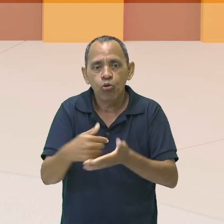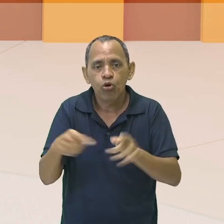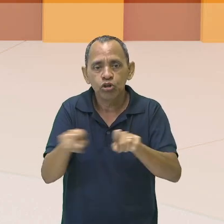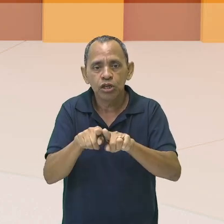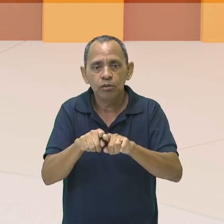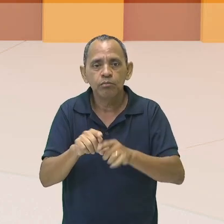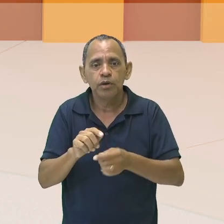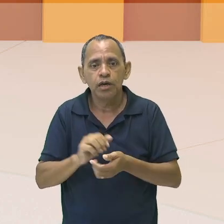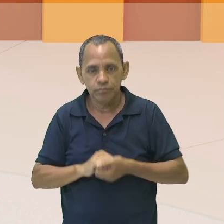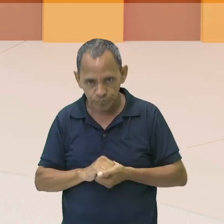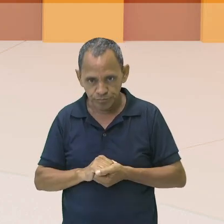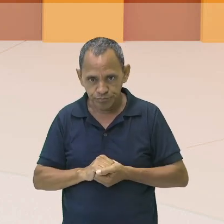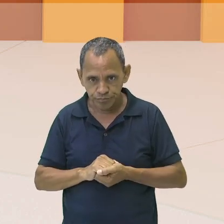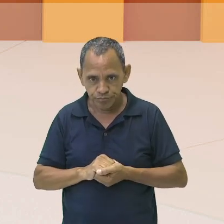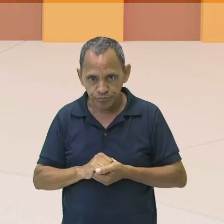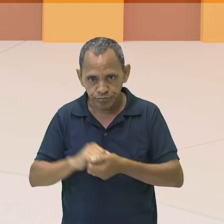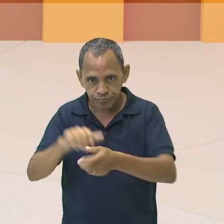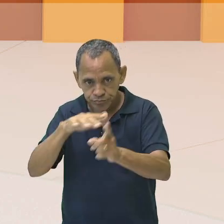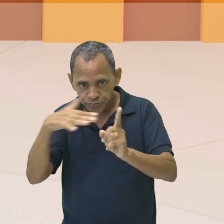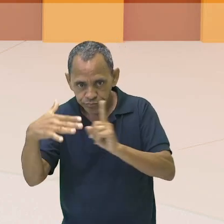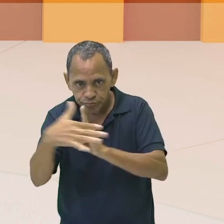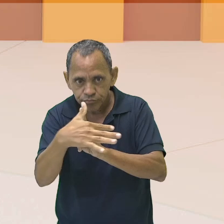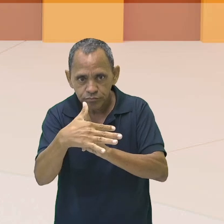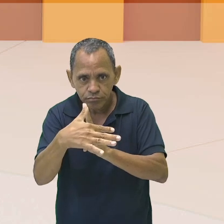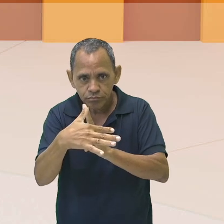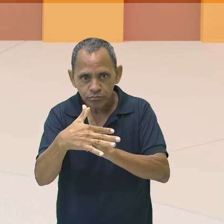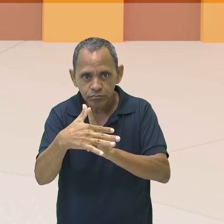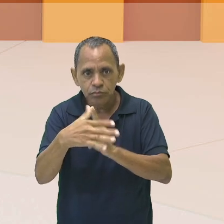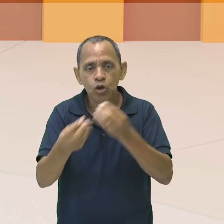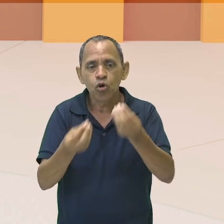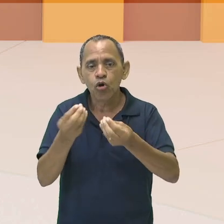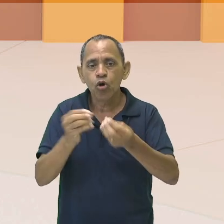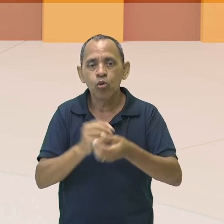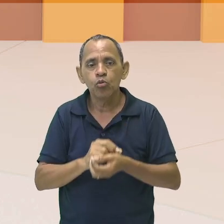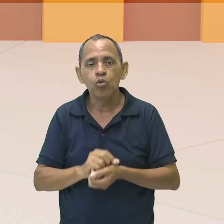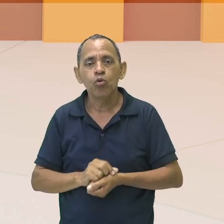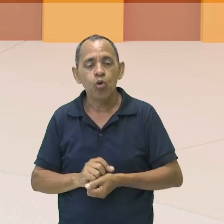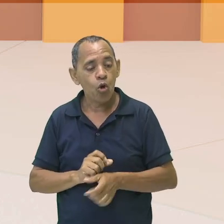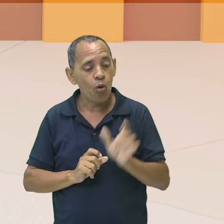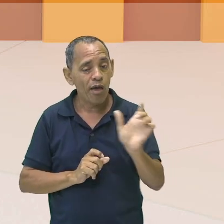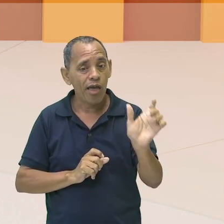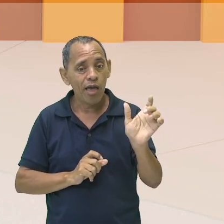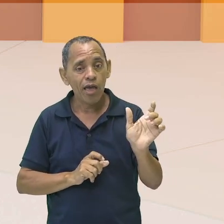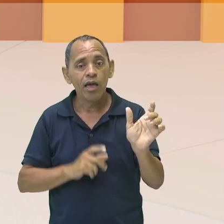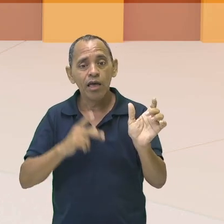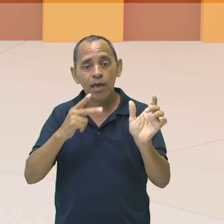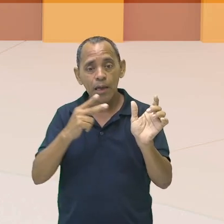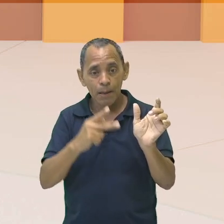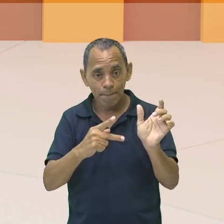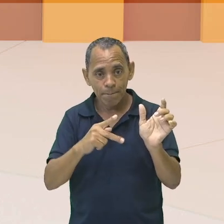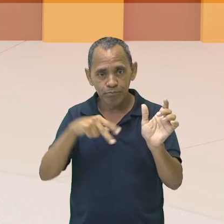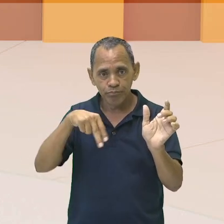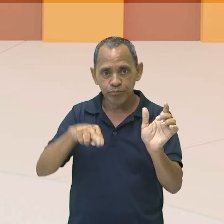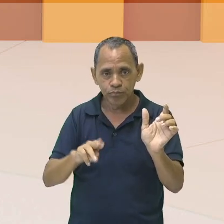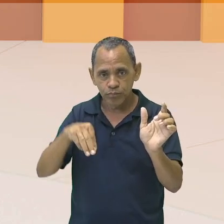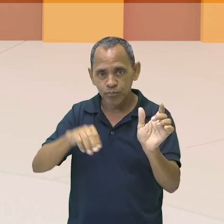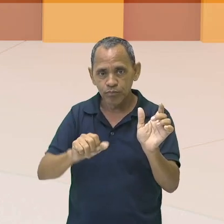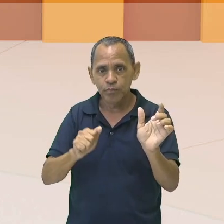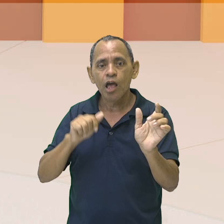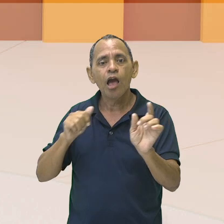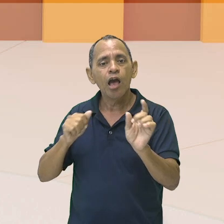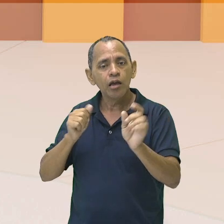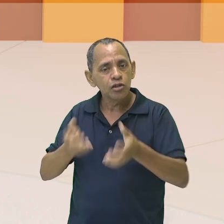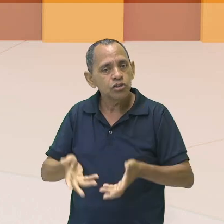sob estudo, que é quando o PNUMA ele incentiva ali, né, os estudos acadêmicos, né, os